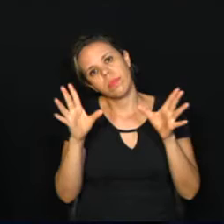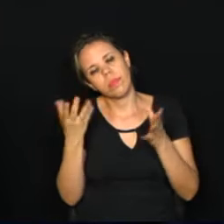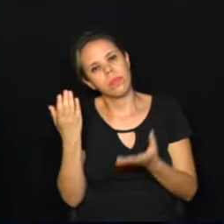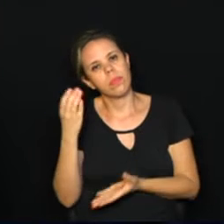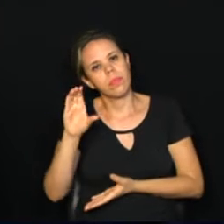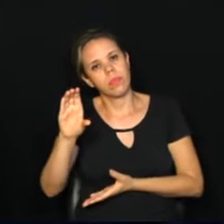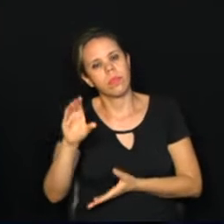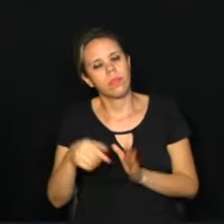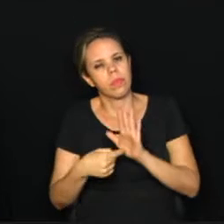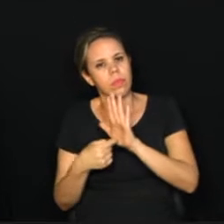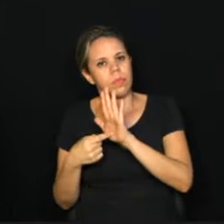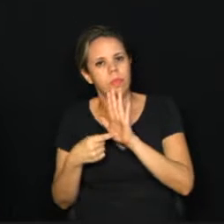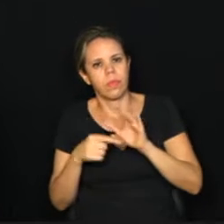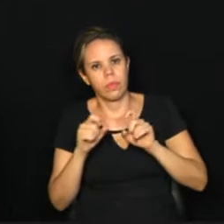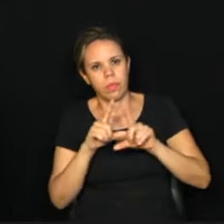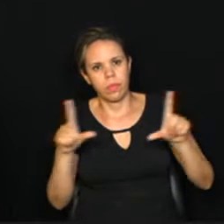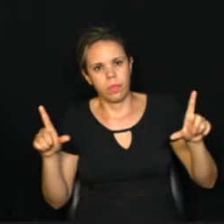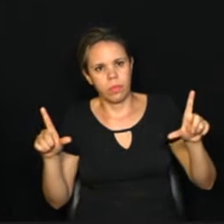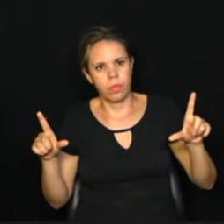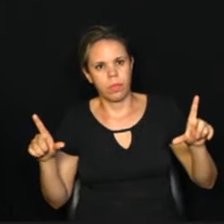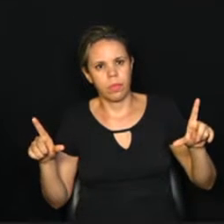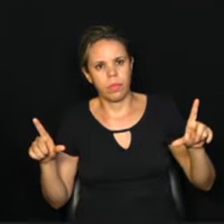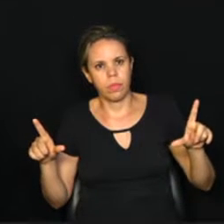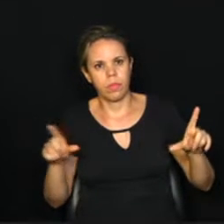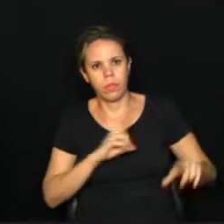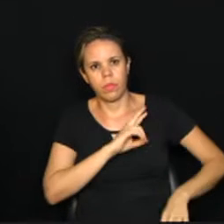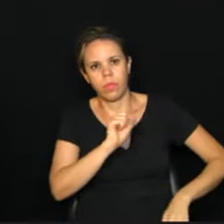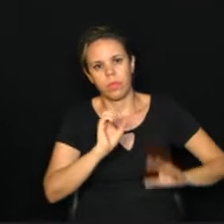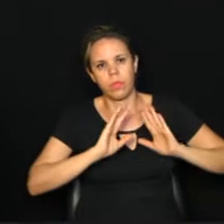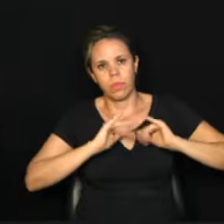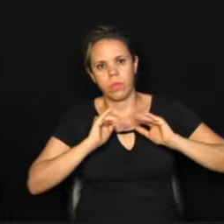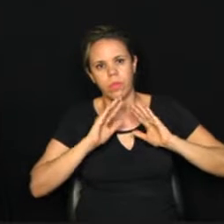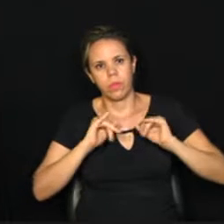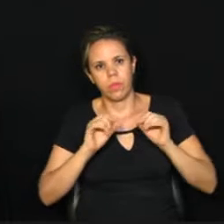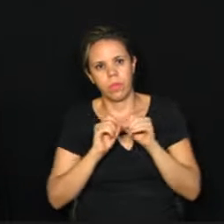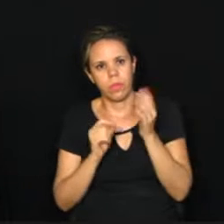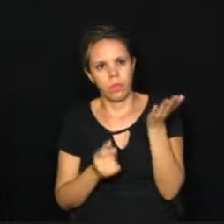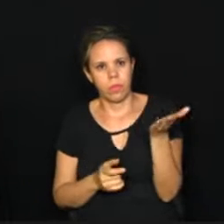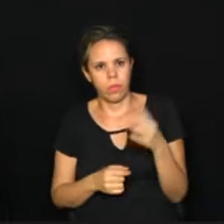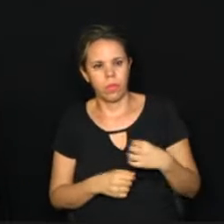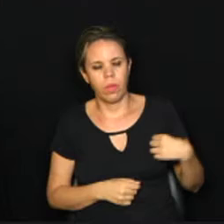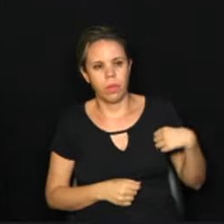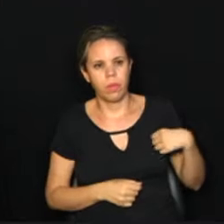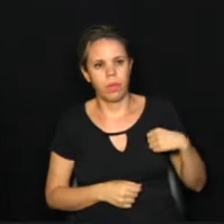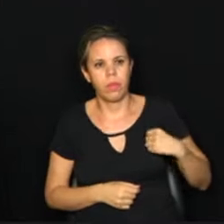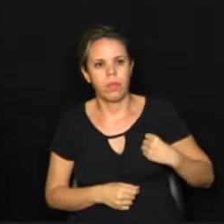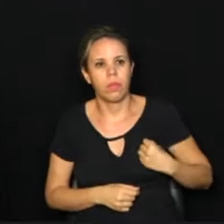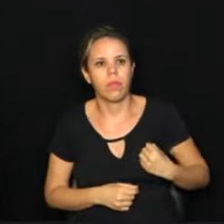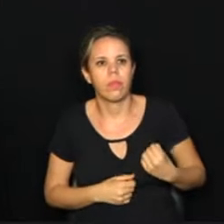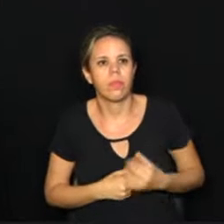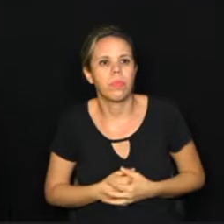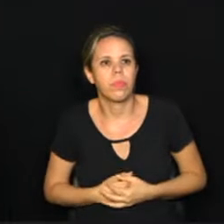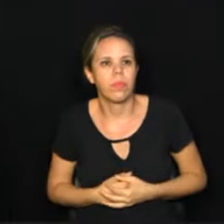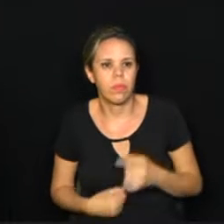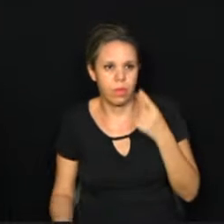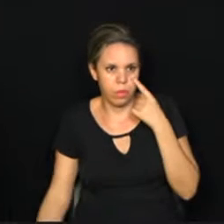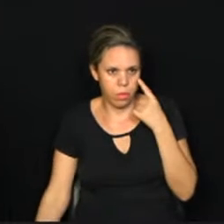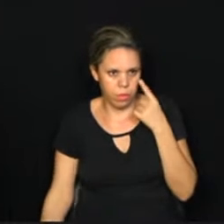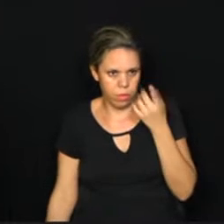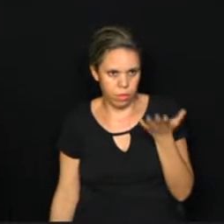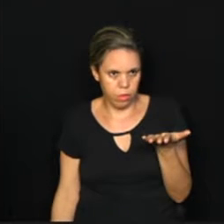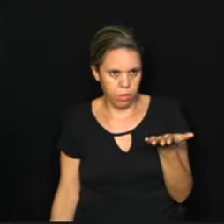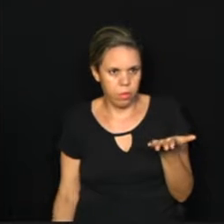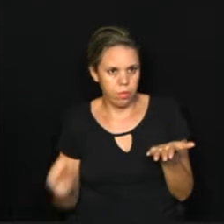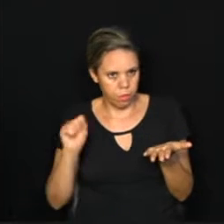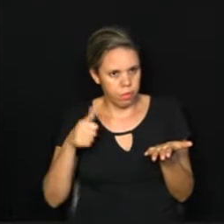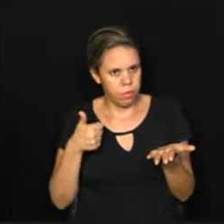compartilhar aqui com vocês uma apresentação que o Rossini pediu para que a gente fizesse. Vocês estão vendo já, Rossini?